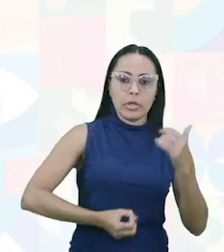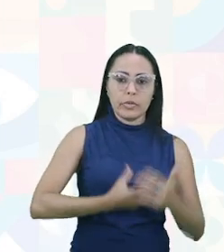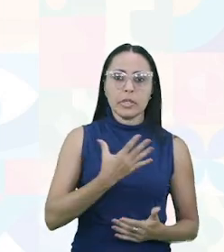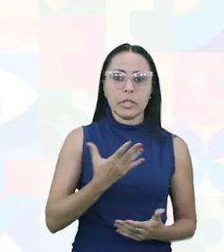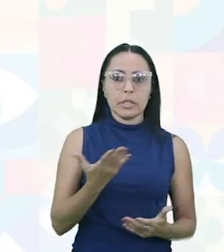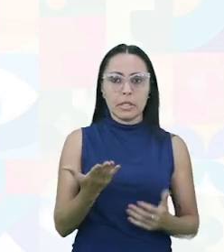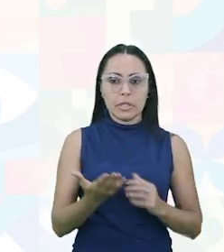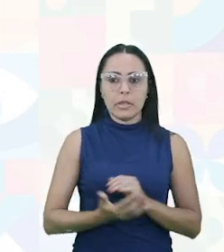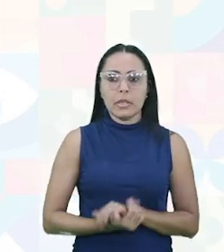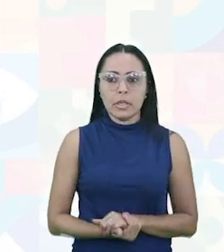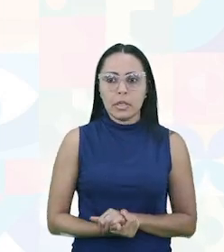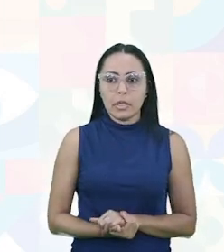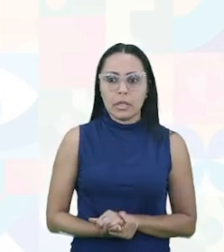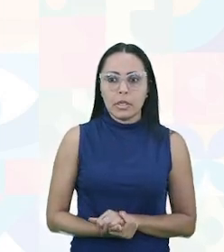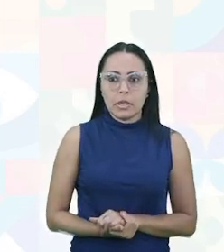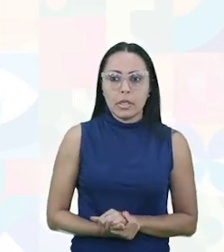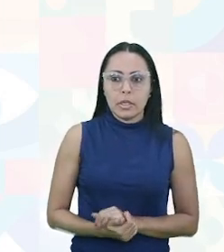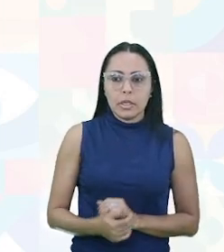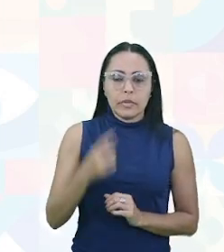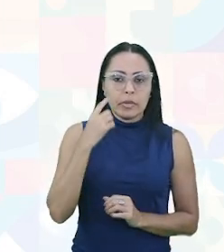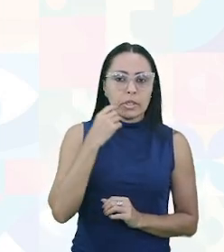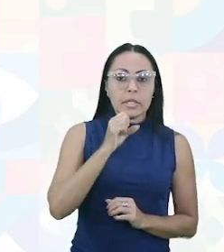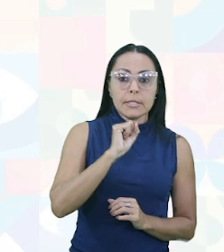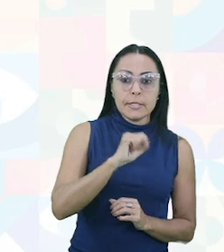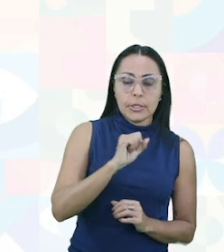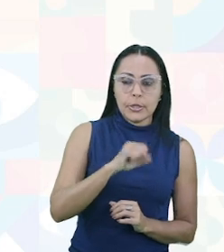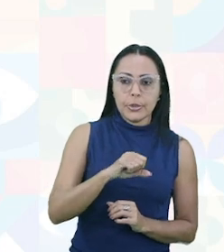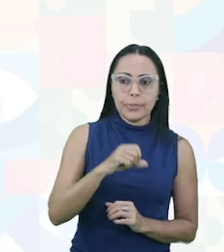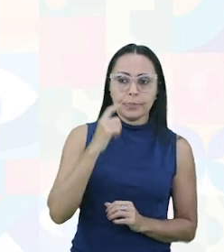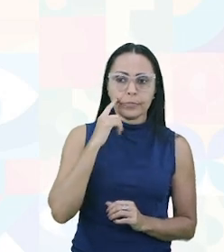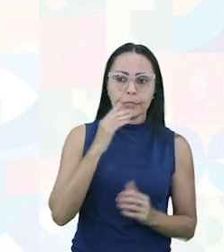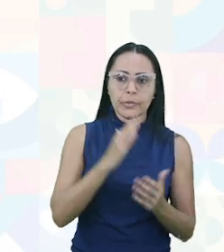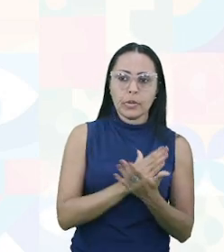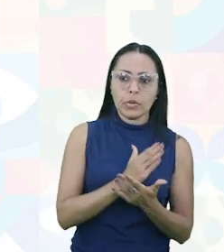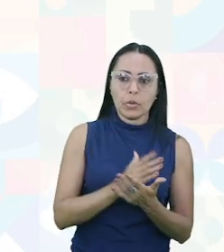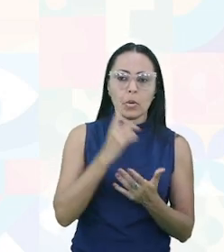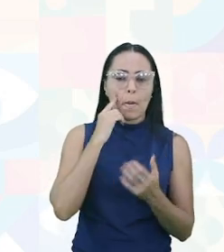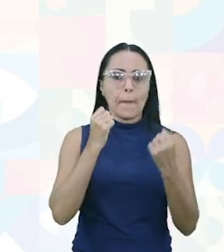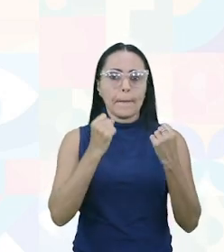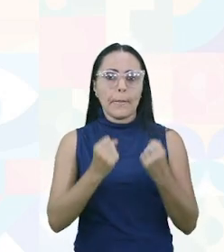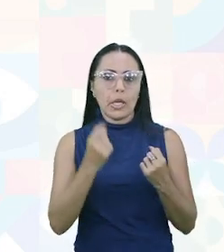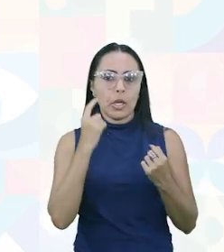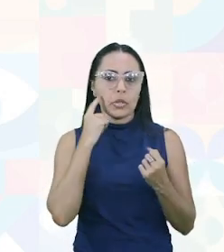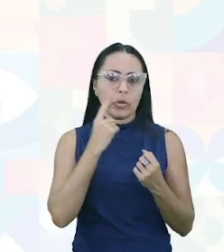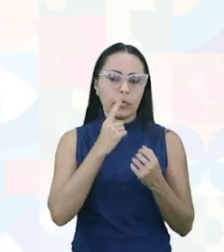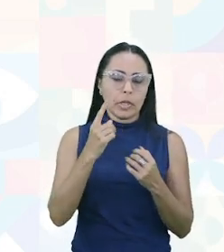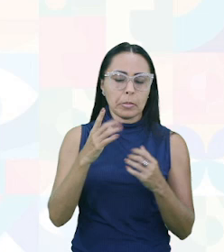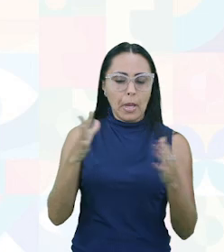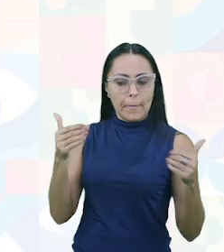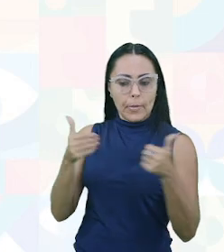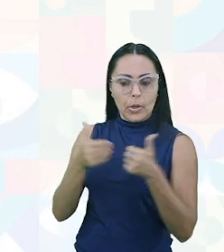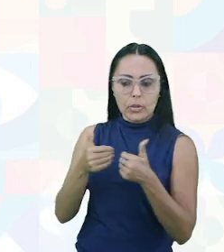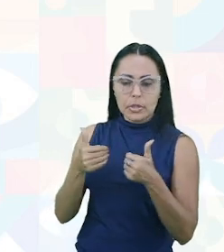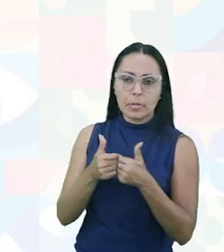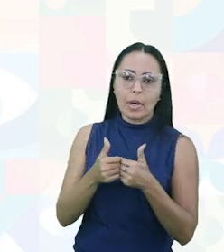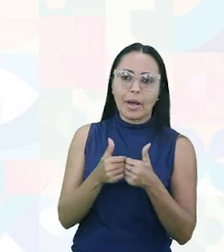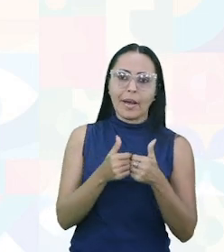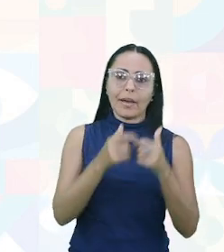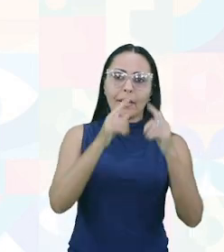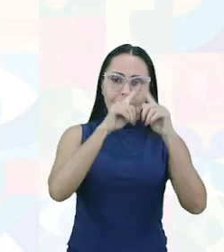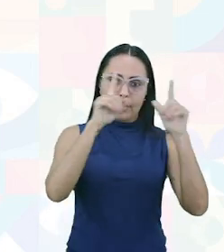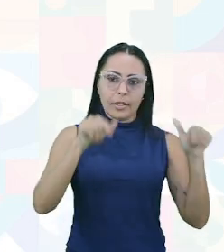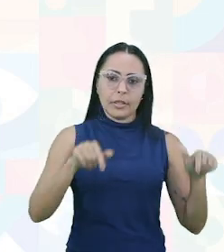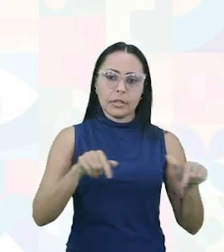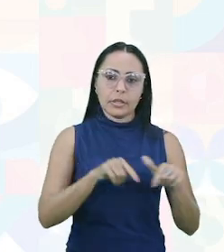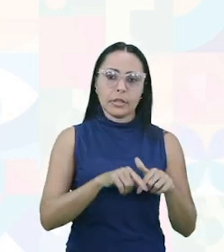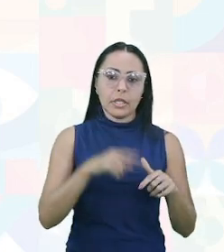forma, a gente bota a tela assim, o fotolito e algum peso ou o vácuo para aproximar o fotolito da tela, né? Nesse caso ele